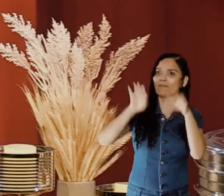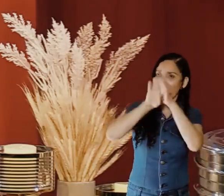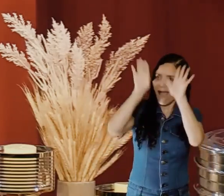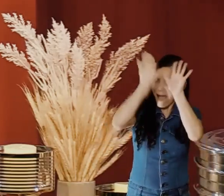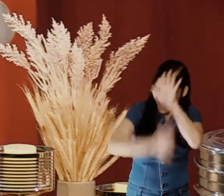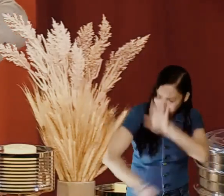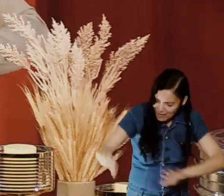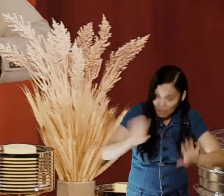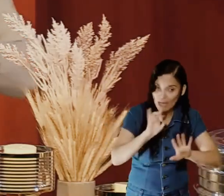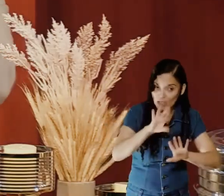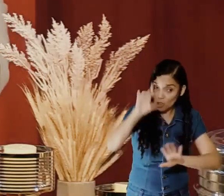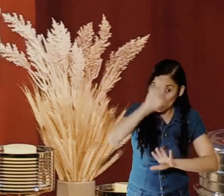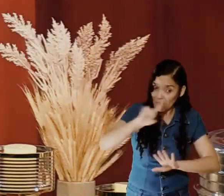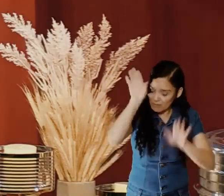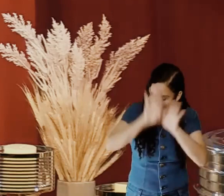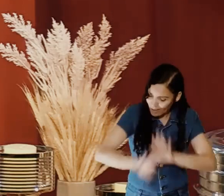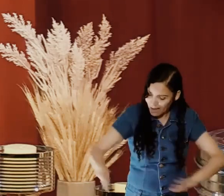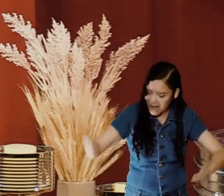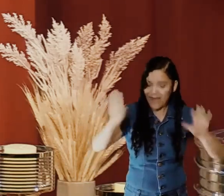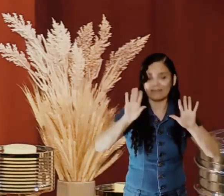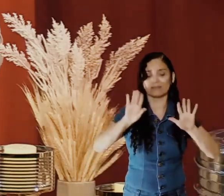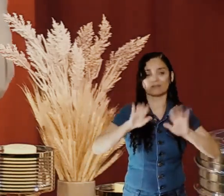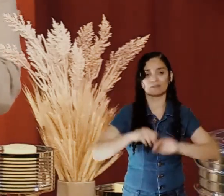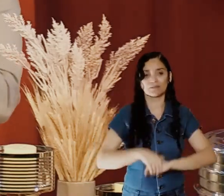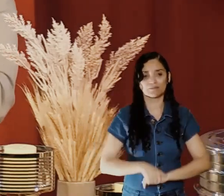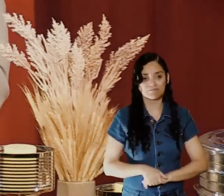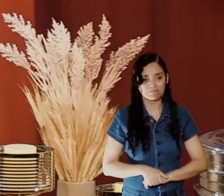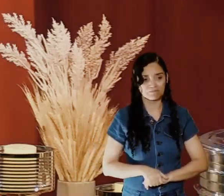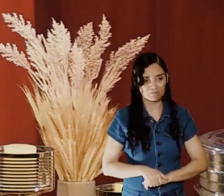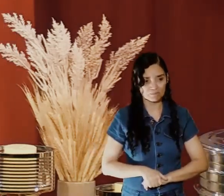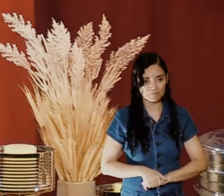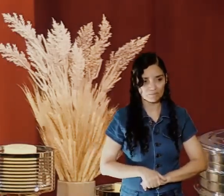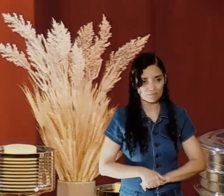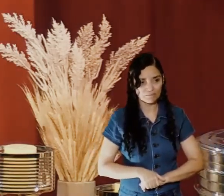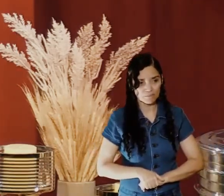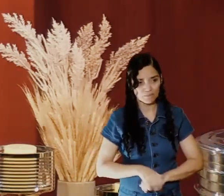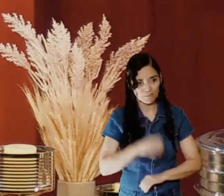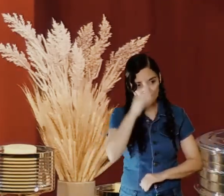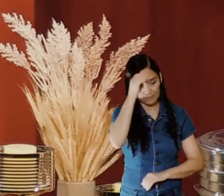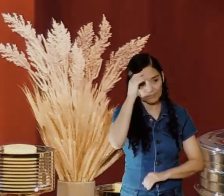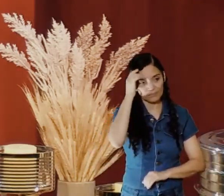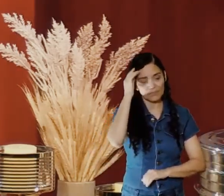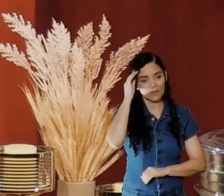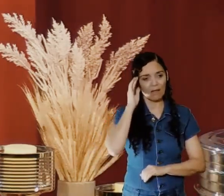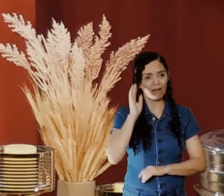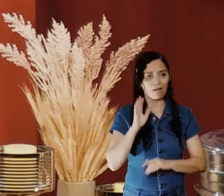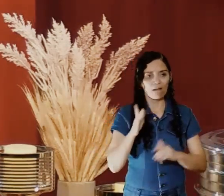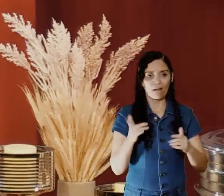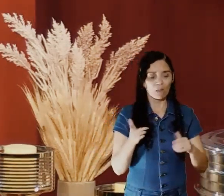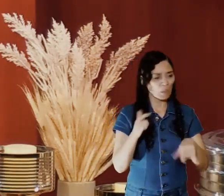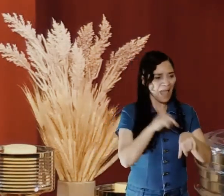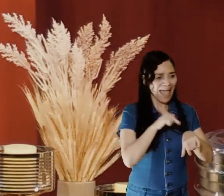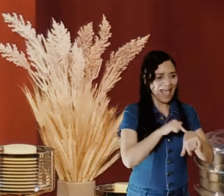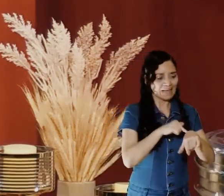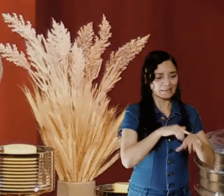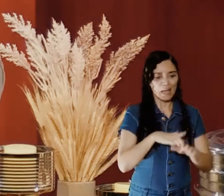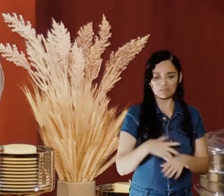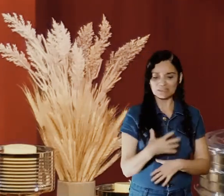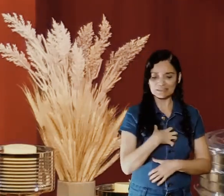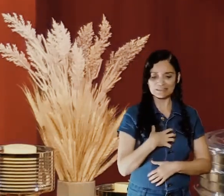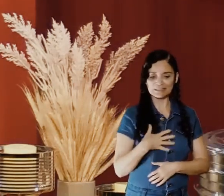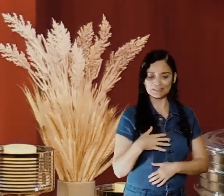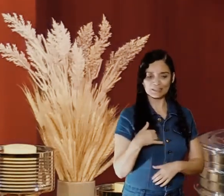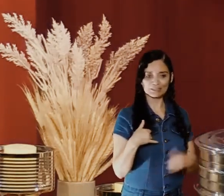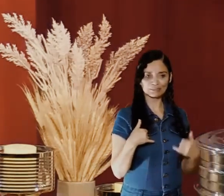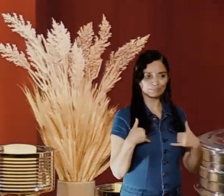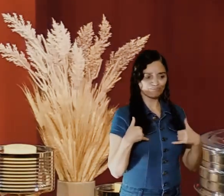Não é tempo, queridos, de nos levantarmos, de aumentarmos o nosso tamanho e a nossa estatura, é tempo de